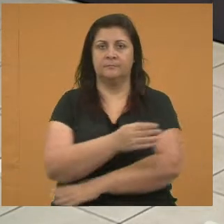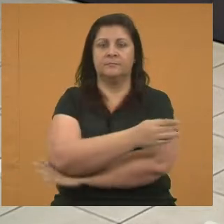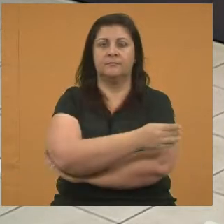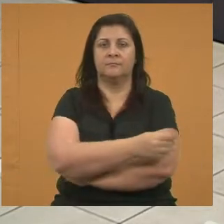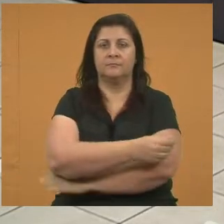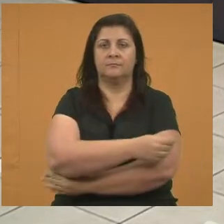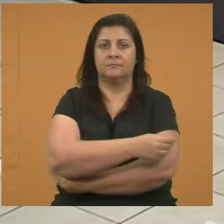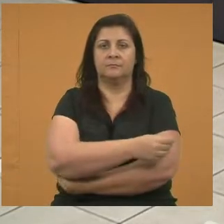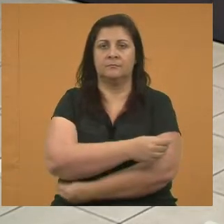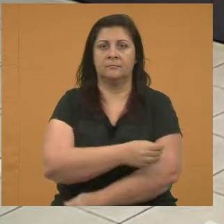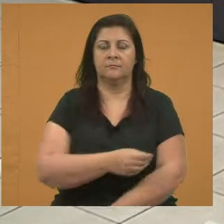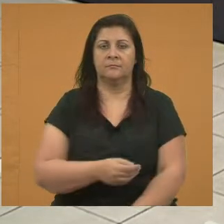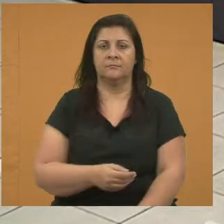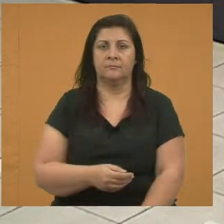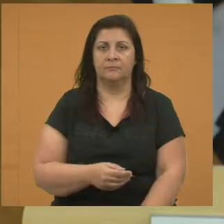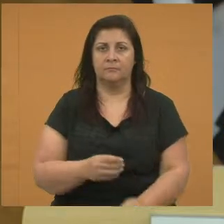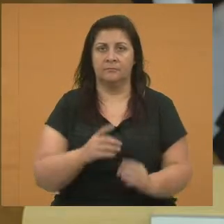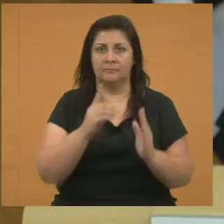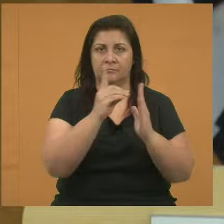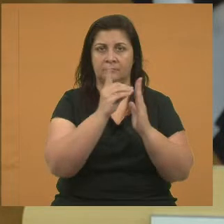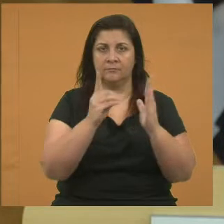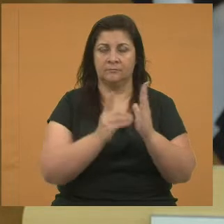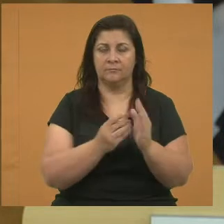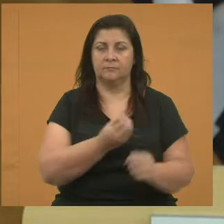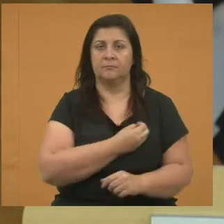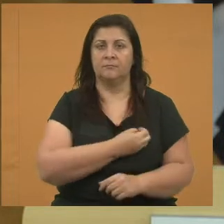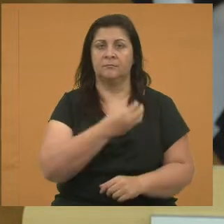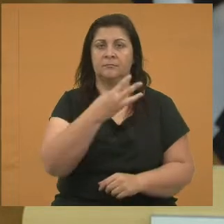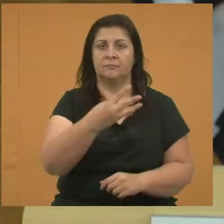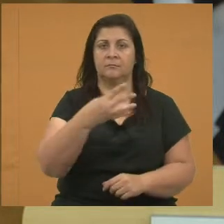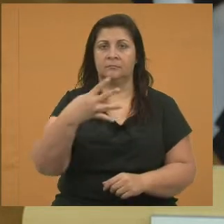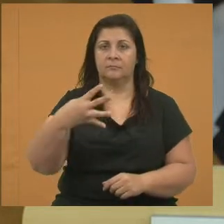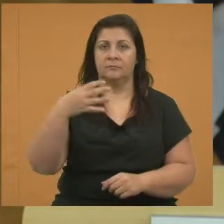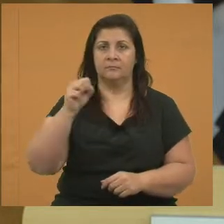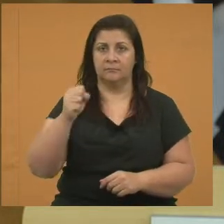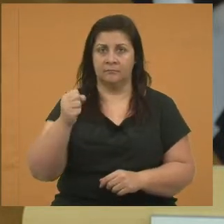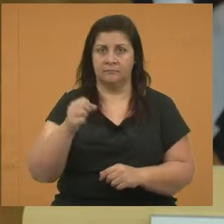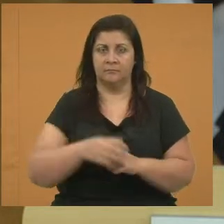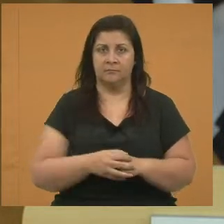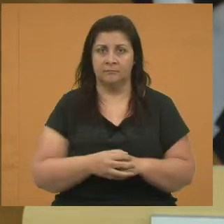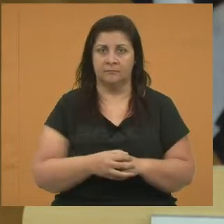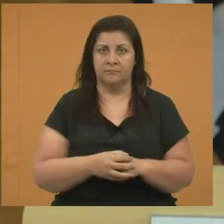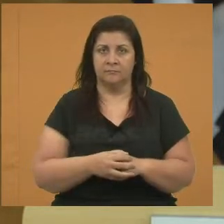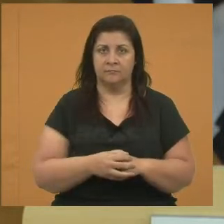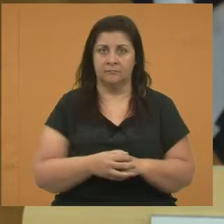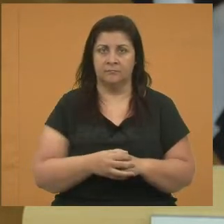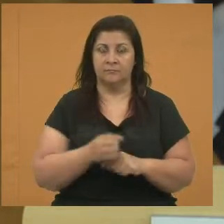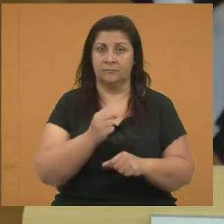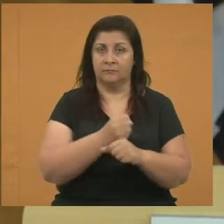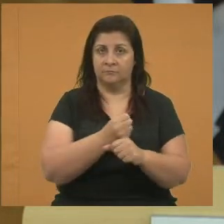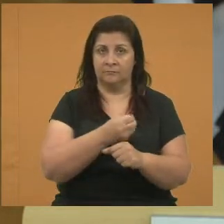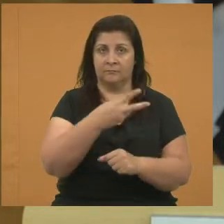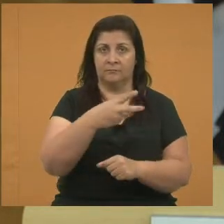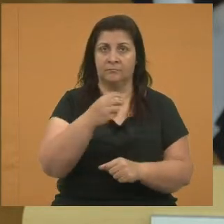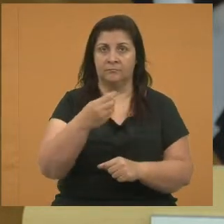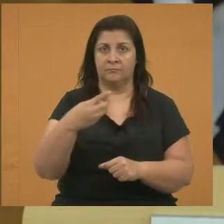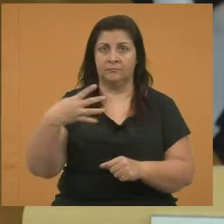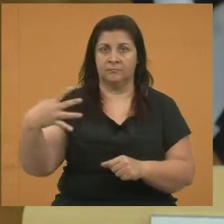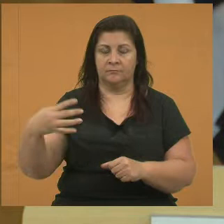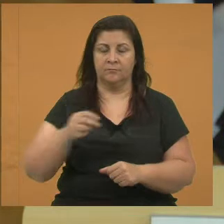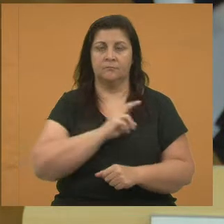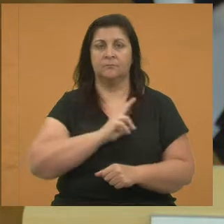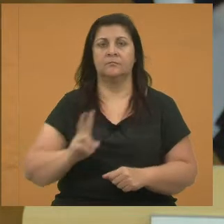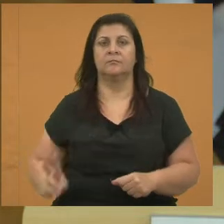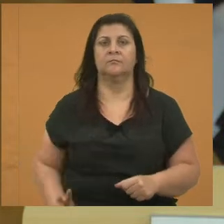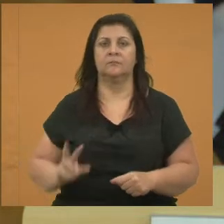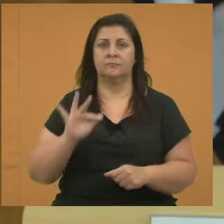O Decreto Legislativo número 348, de 20 de fevereiro de 2014, de autoria do